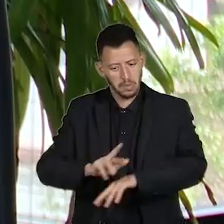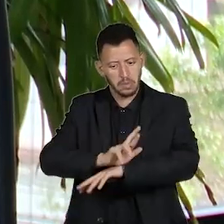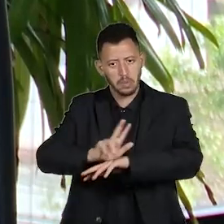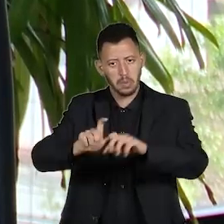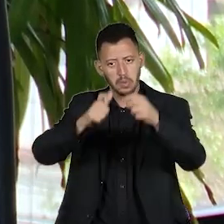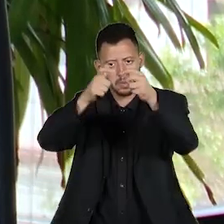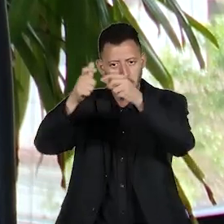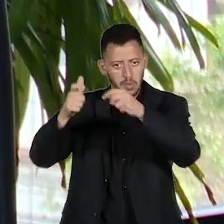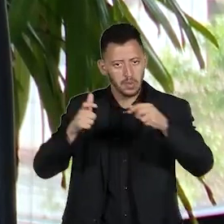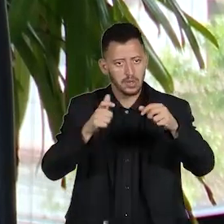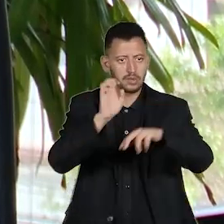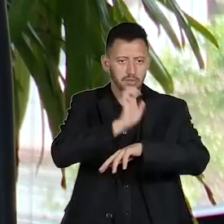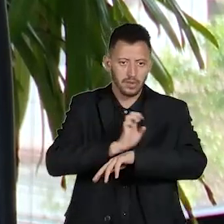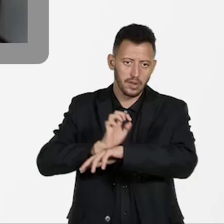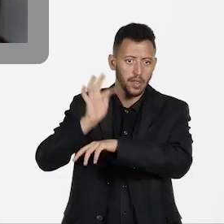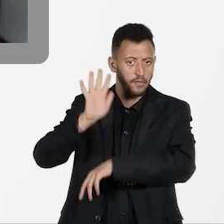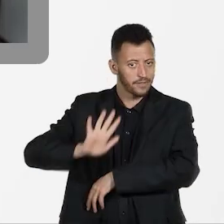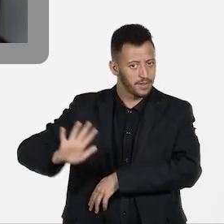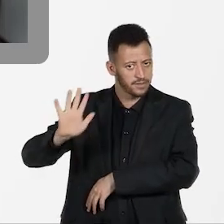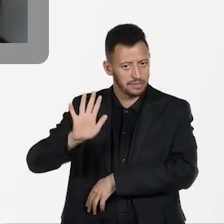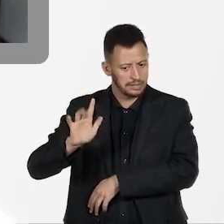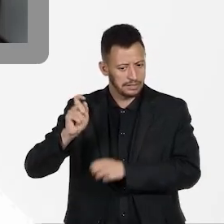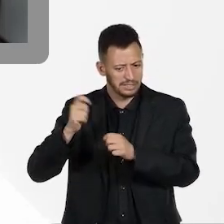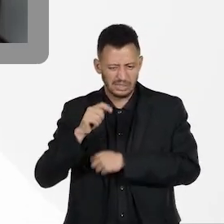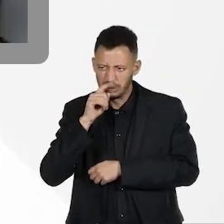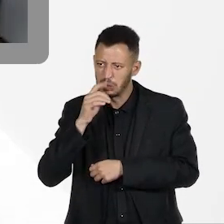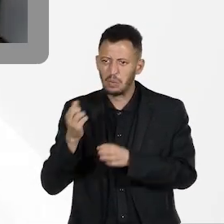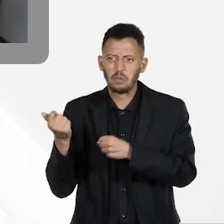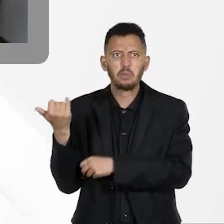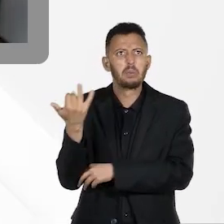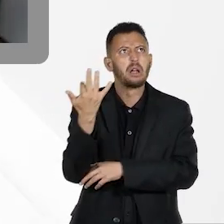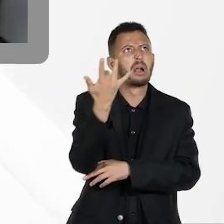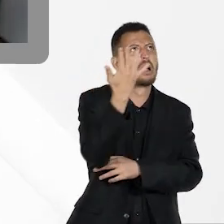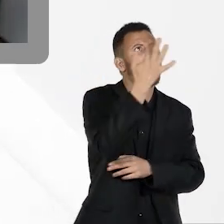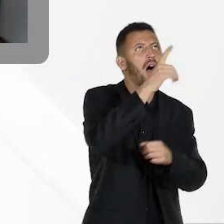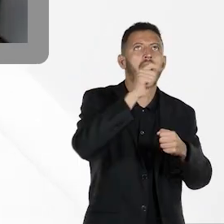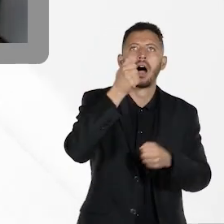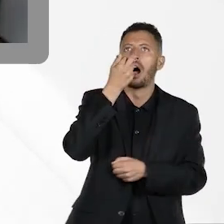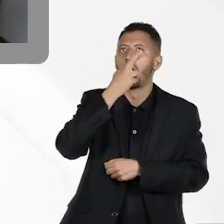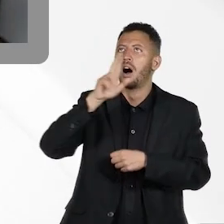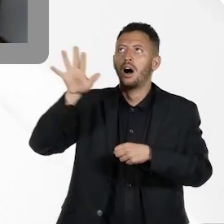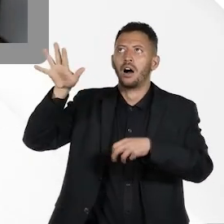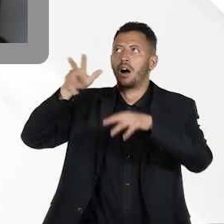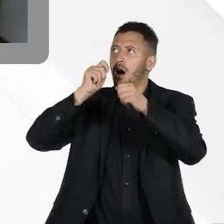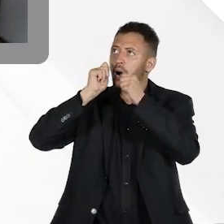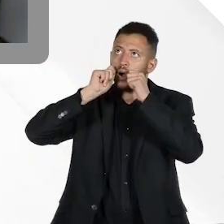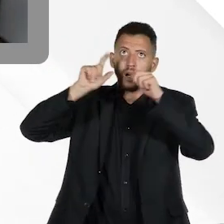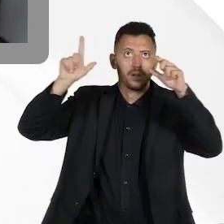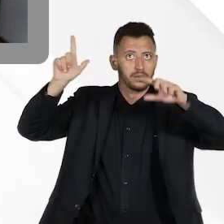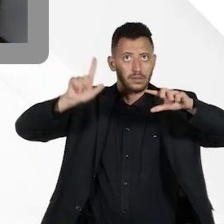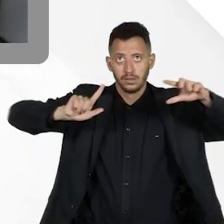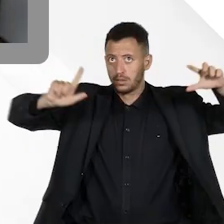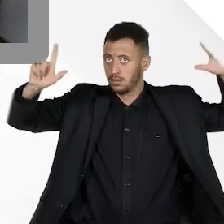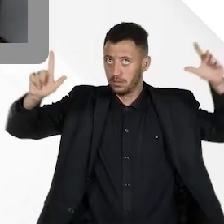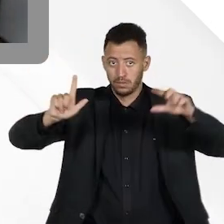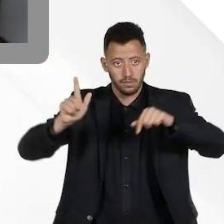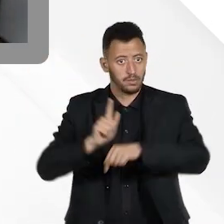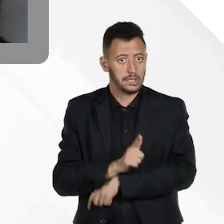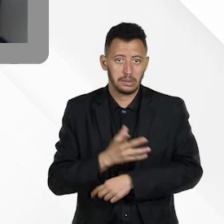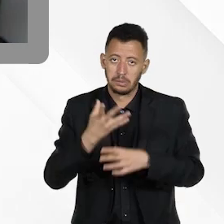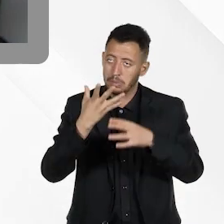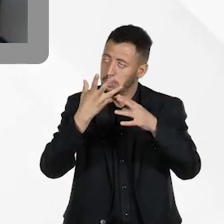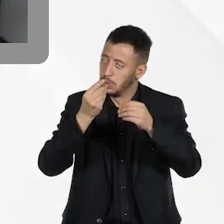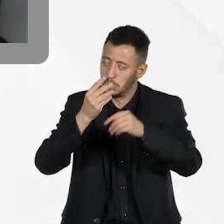apagados em diversos estados da Federação. A exposição da fumaça transformou a qualidade do ar a níveis alarmantes, né, a